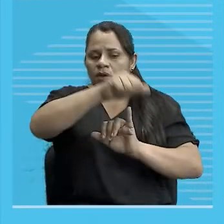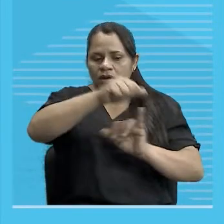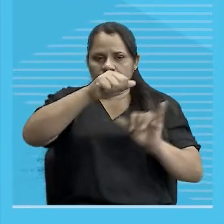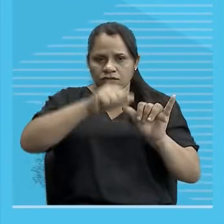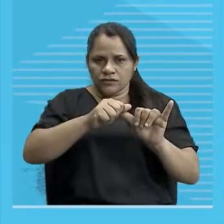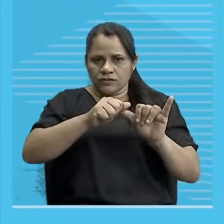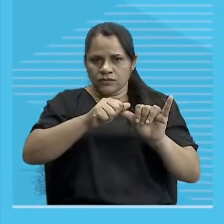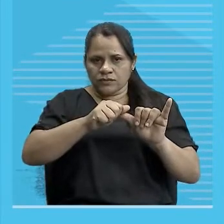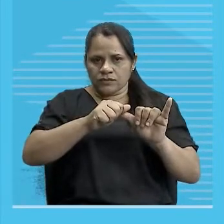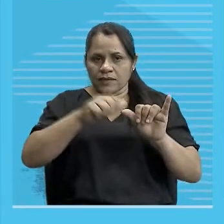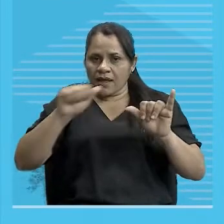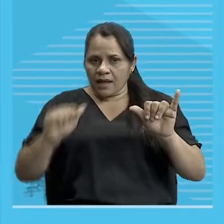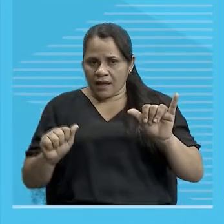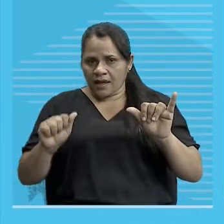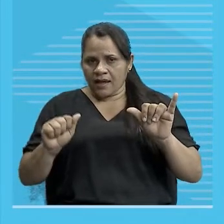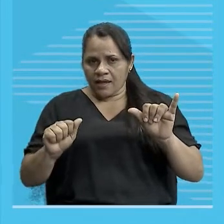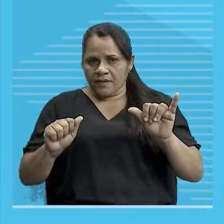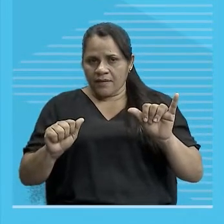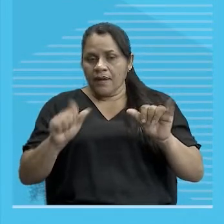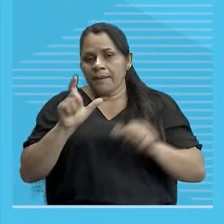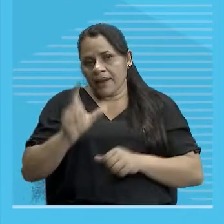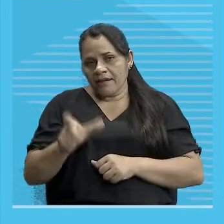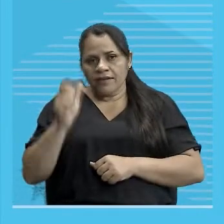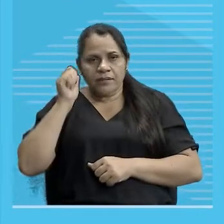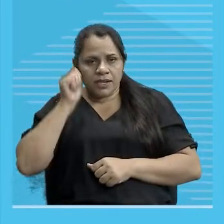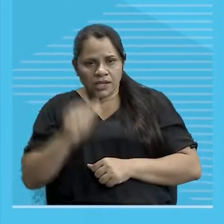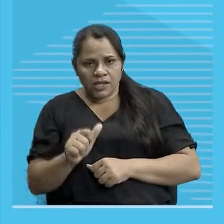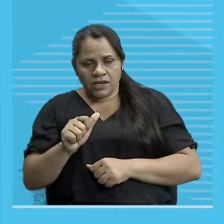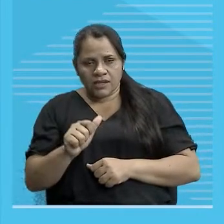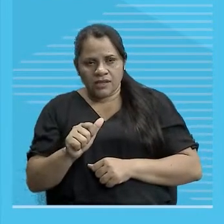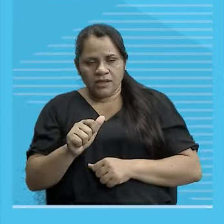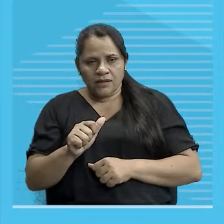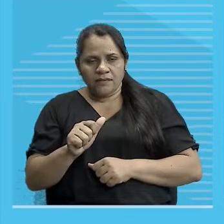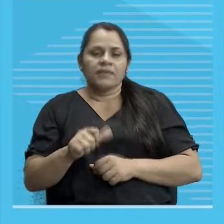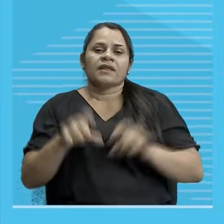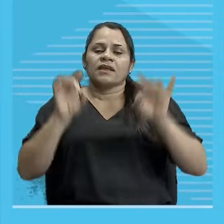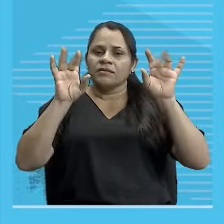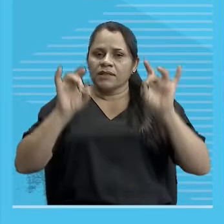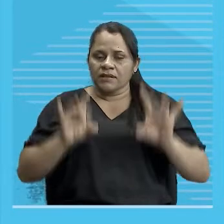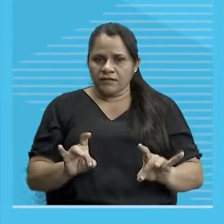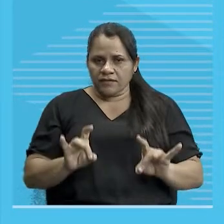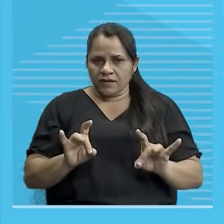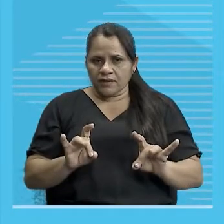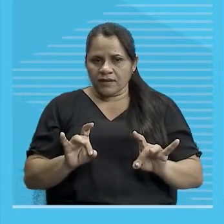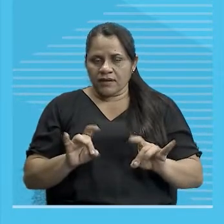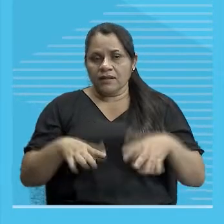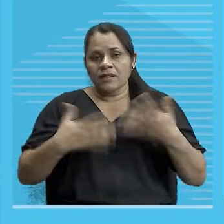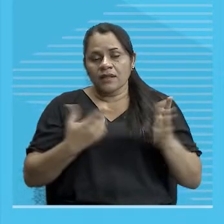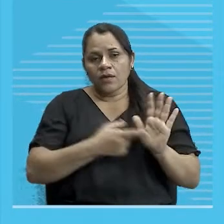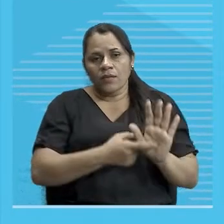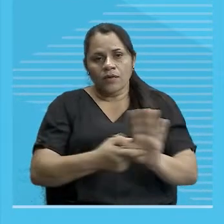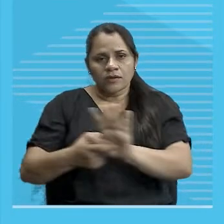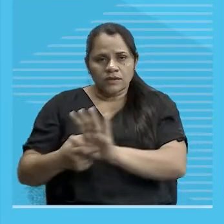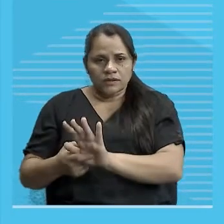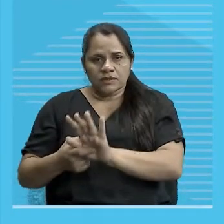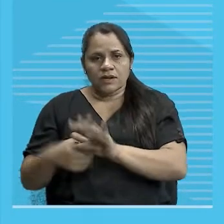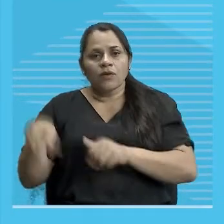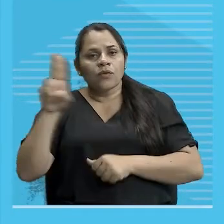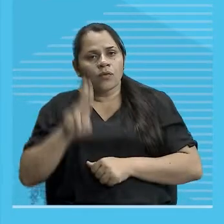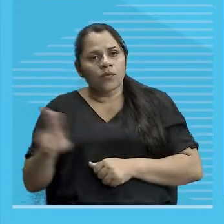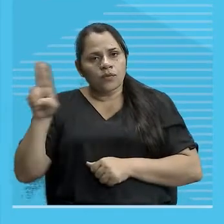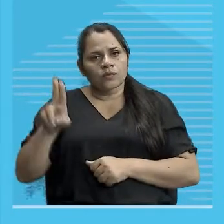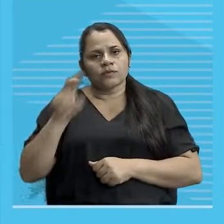substantivo feminino fazenda, por deduzir que ele está em sentido especificado, aí você vai ter que indicar o fenômeno da crase,